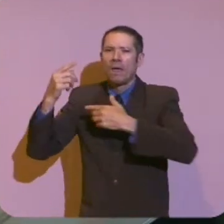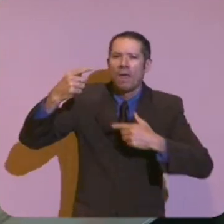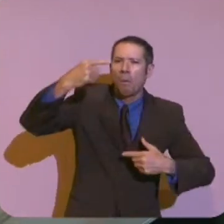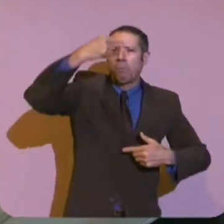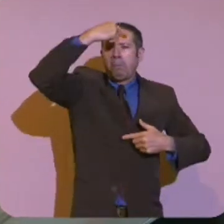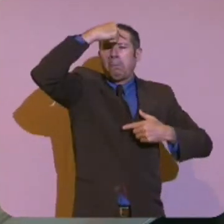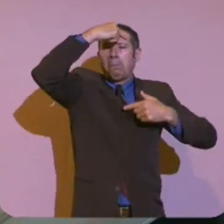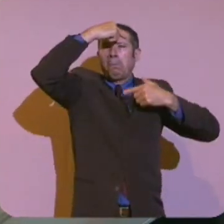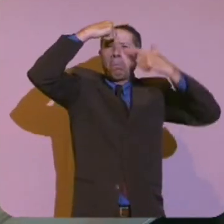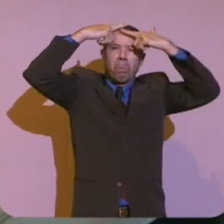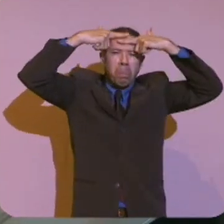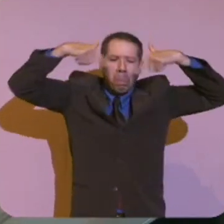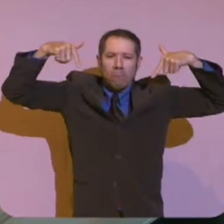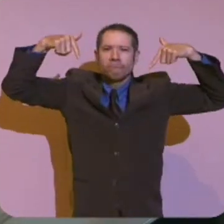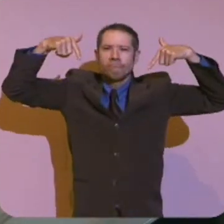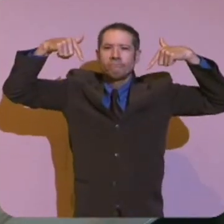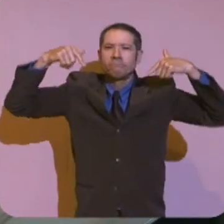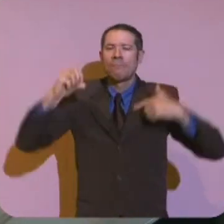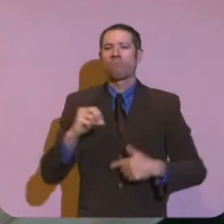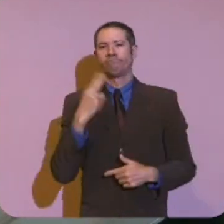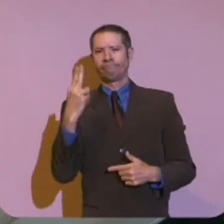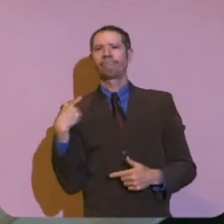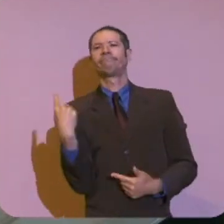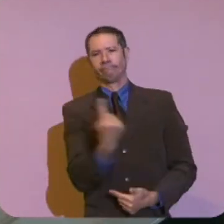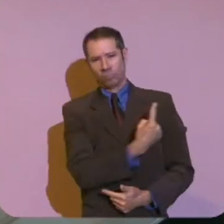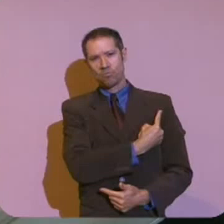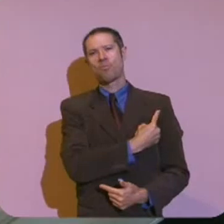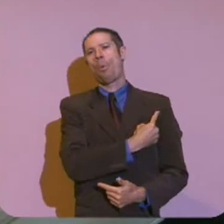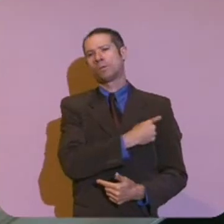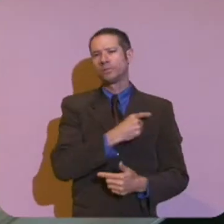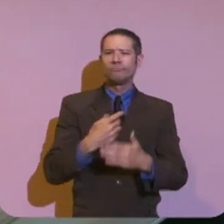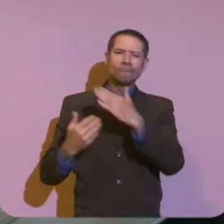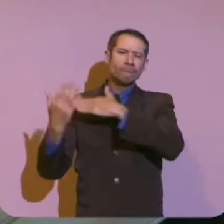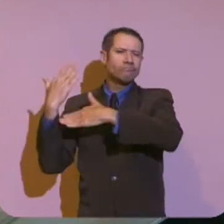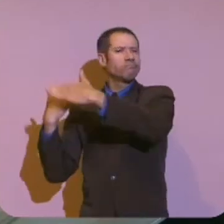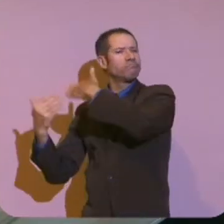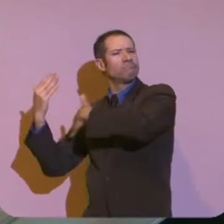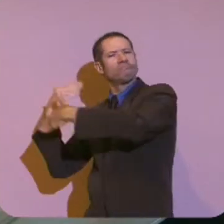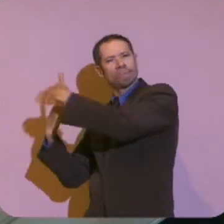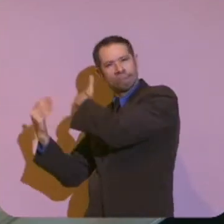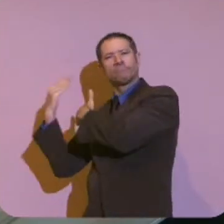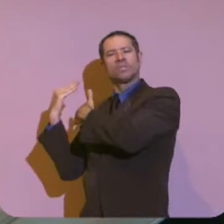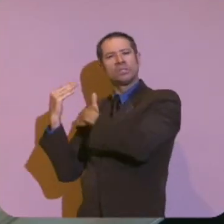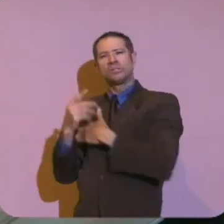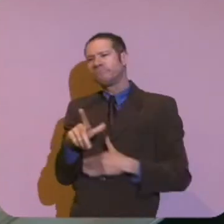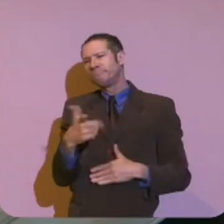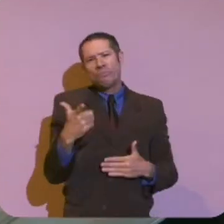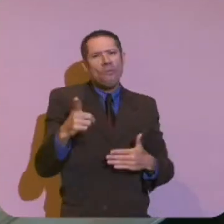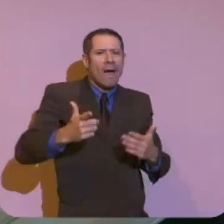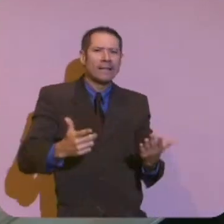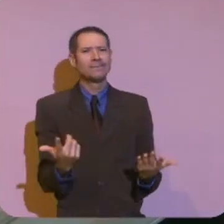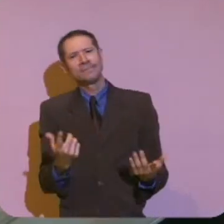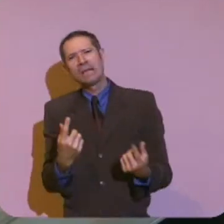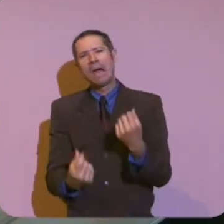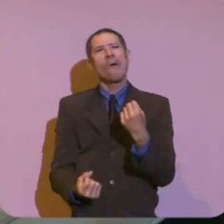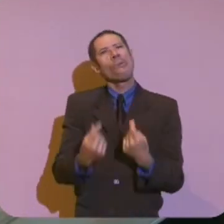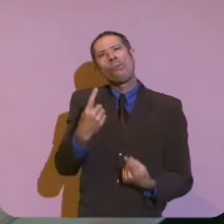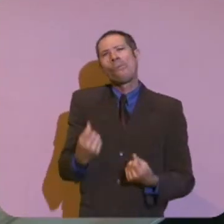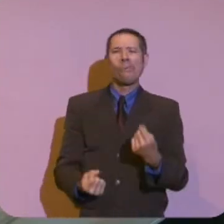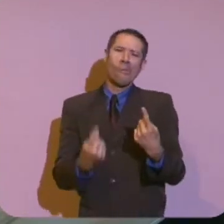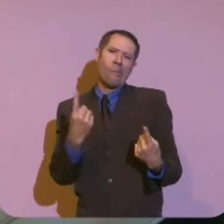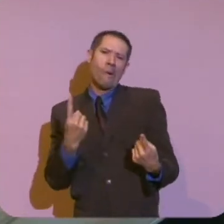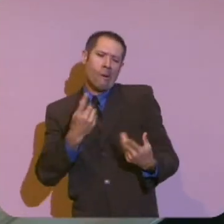cerebral, ou que o passado não vai ter mais